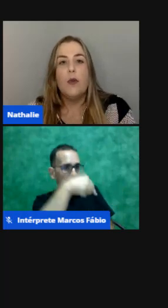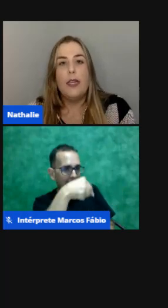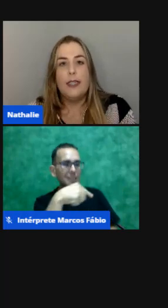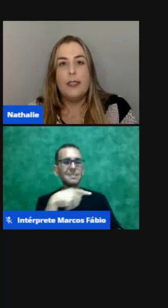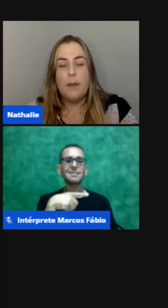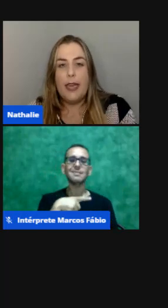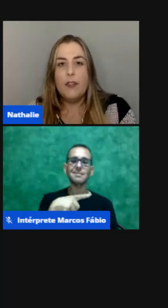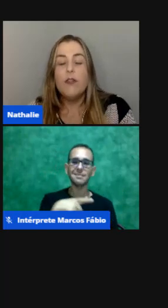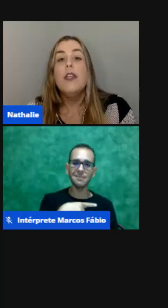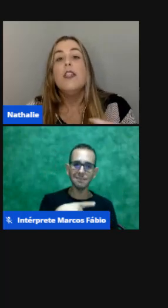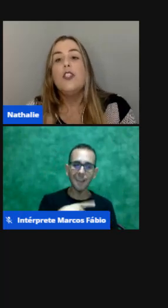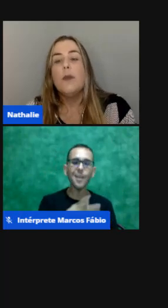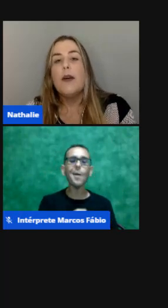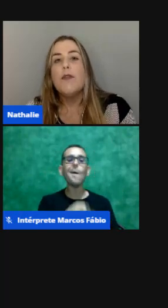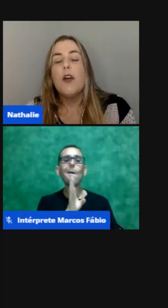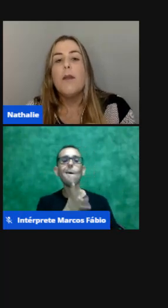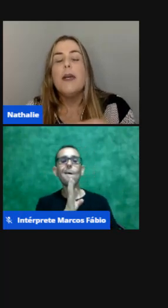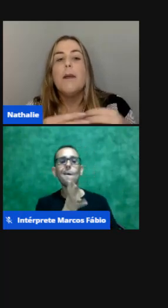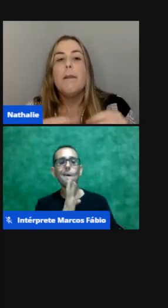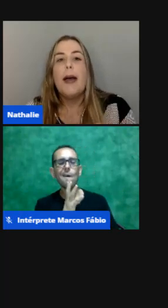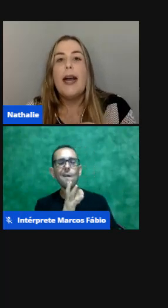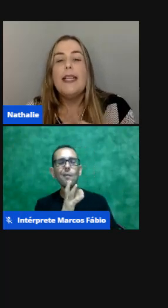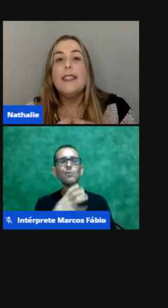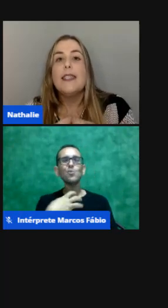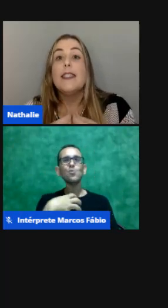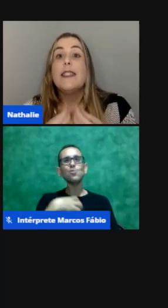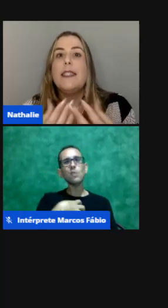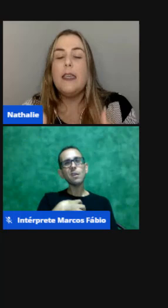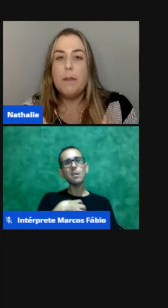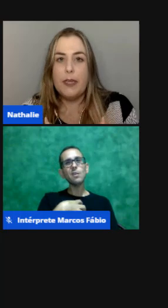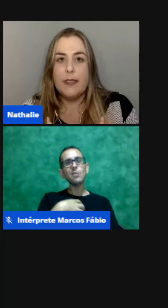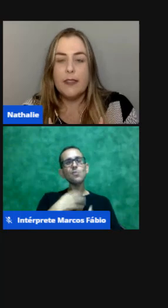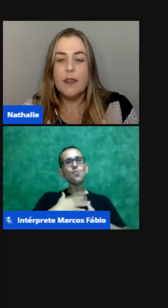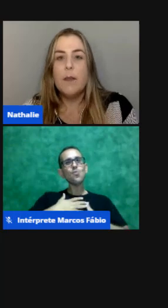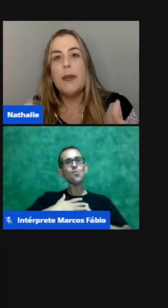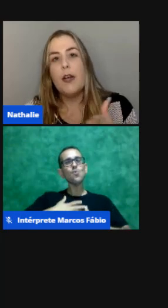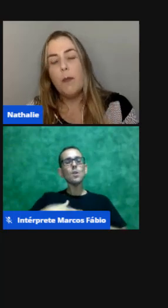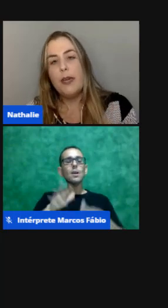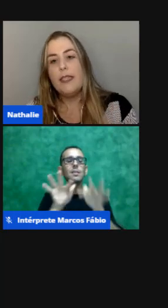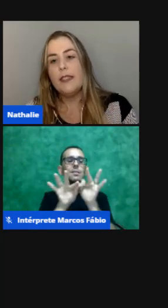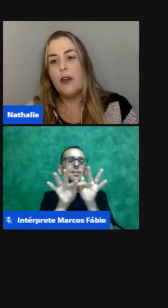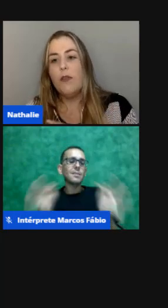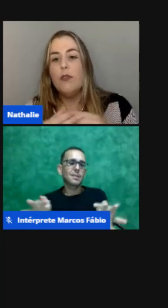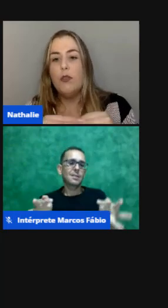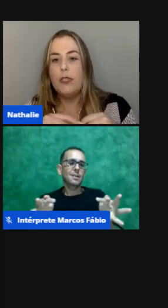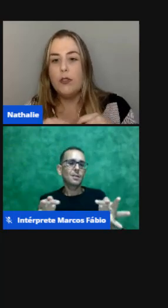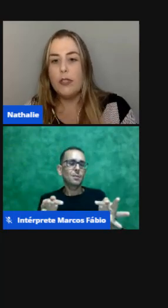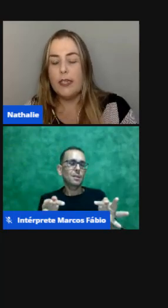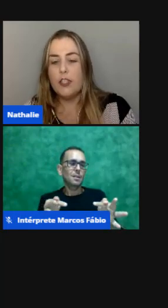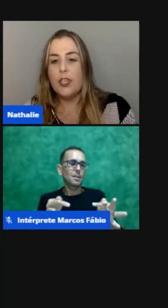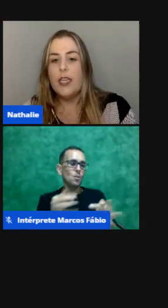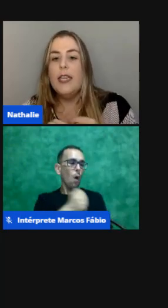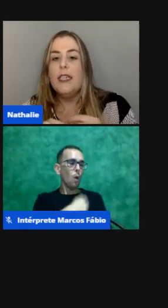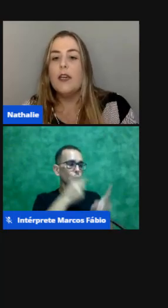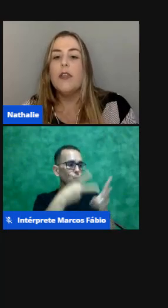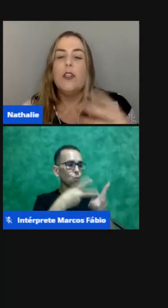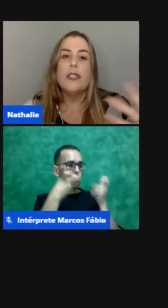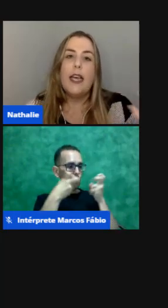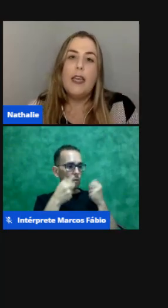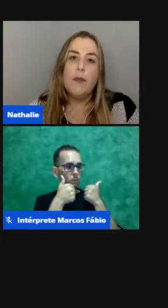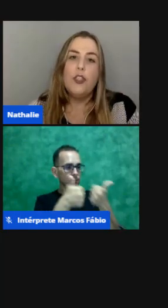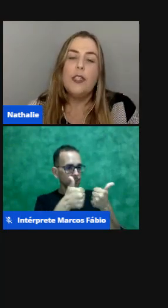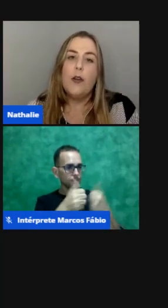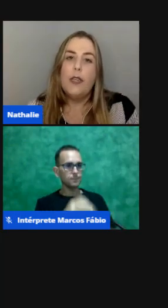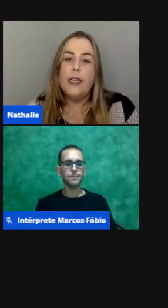esse conhecimento de uma forma mais simples para a compreensão do estudante. Então,